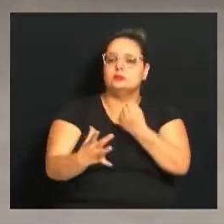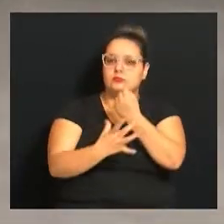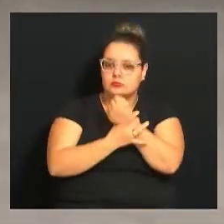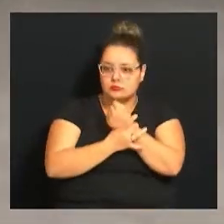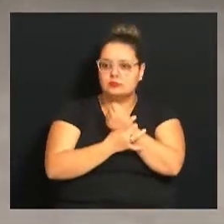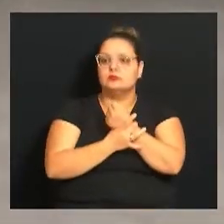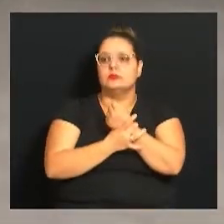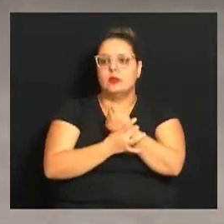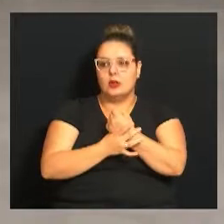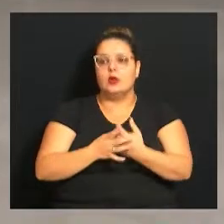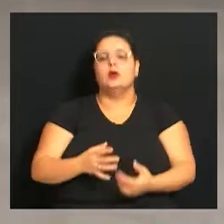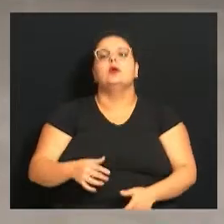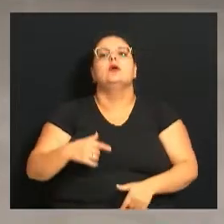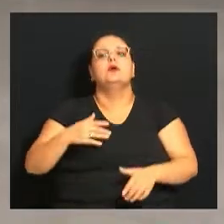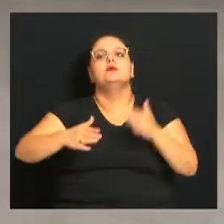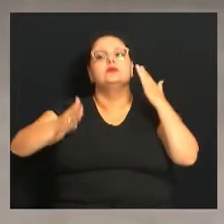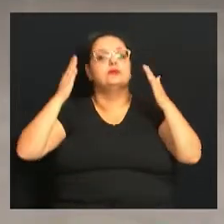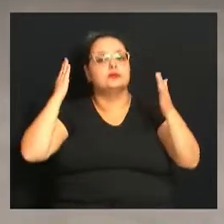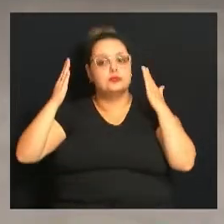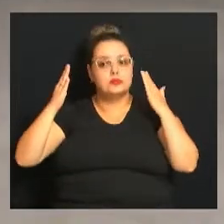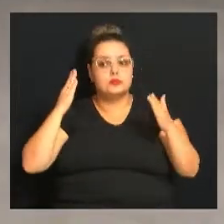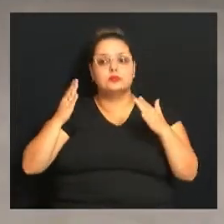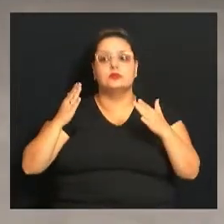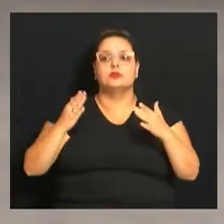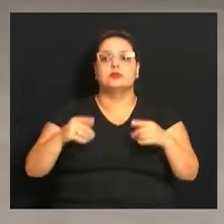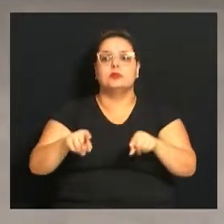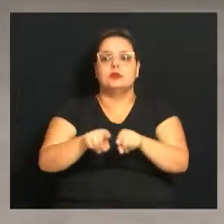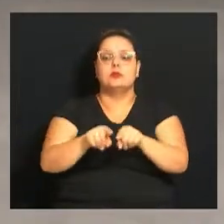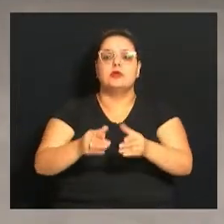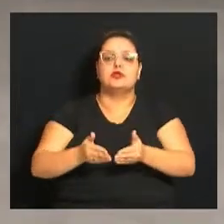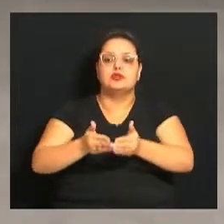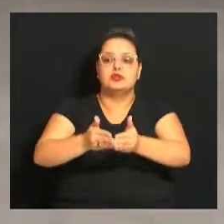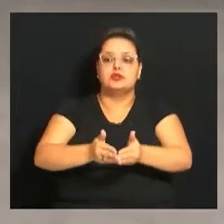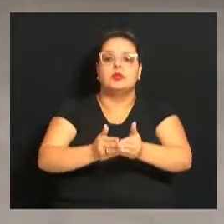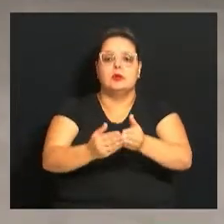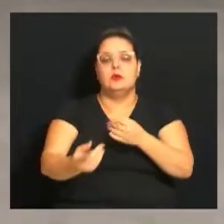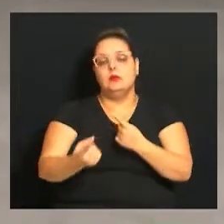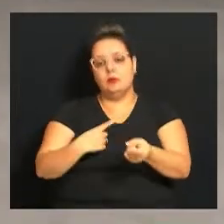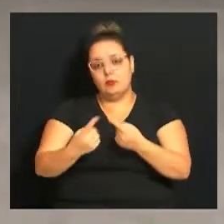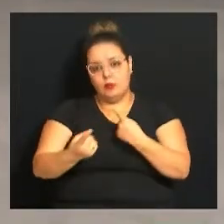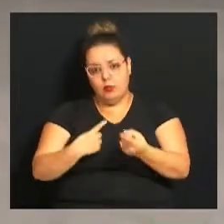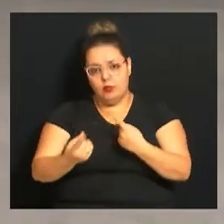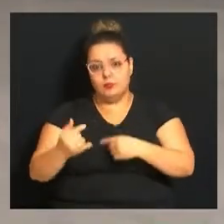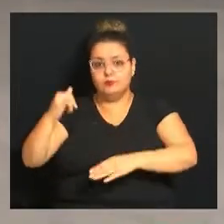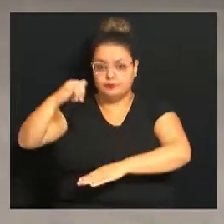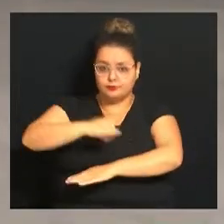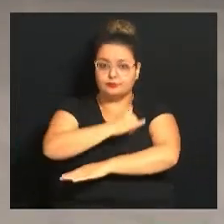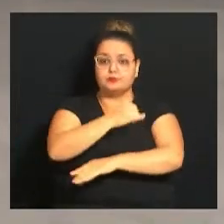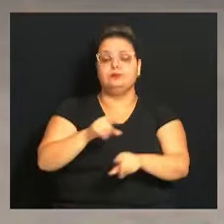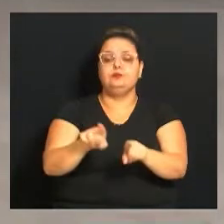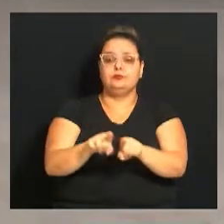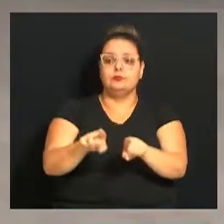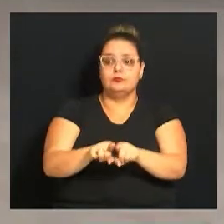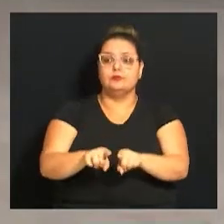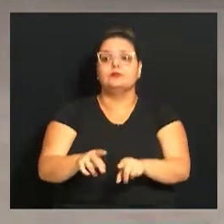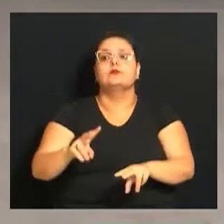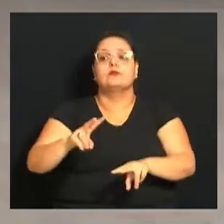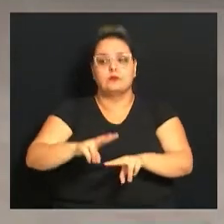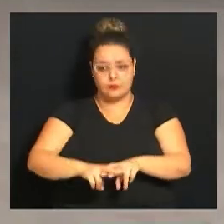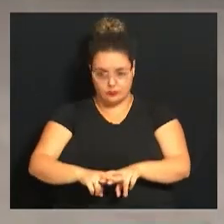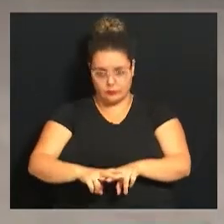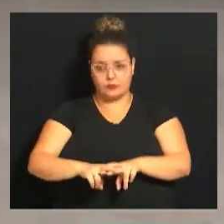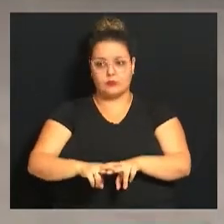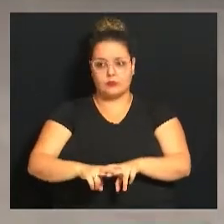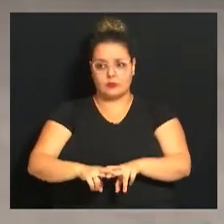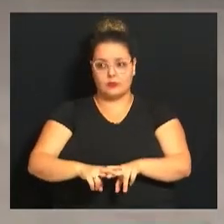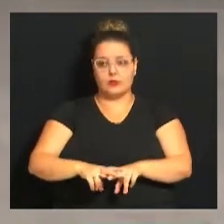e trabalhadores portuários e do transporte coletivo rodoviário, também população privada de liberdade e pessoas de